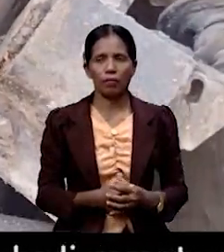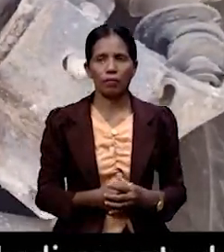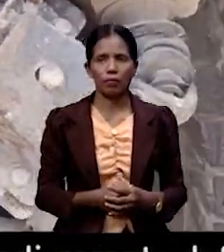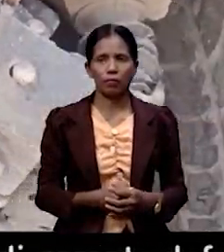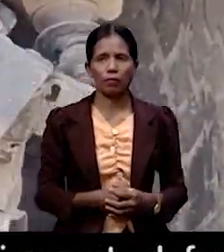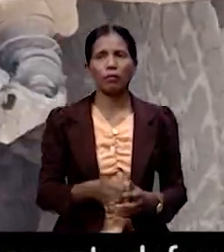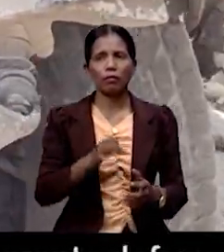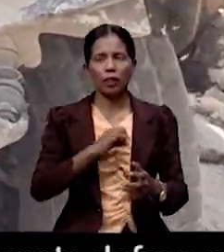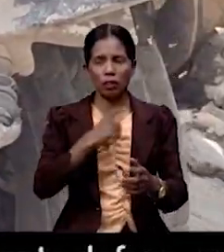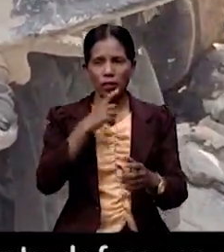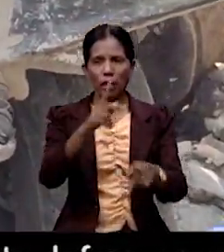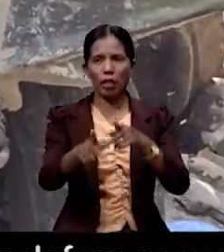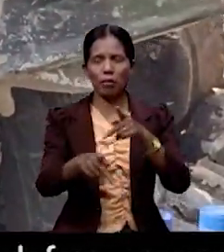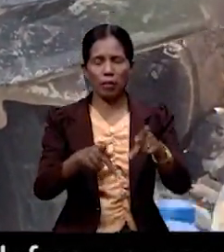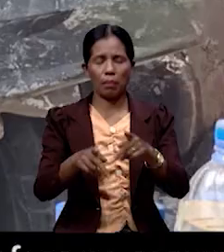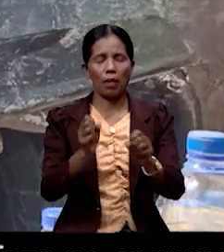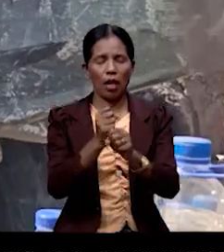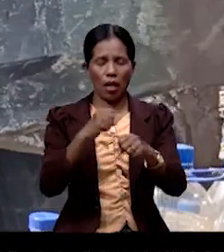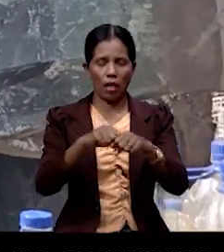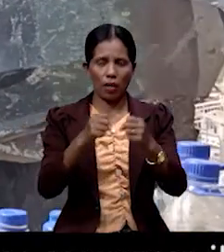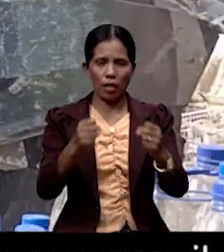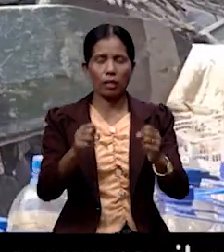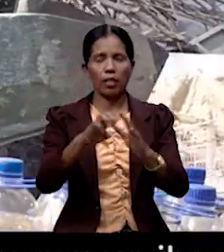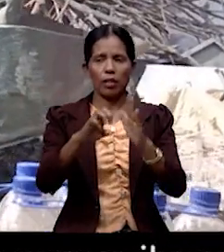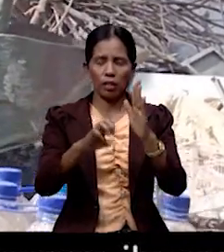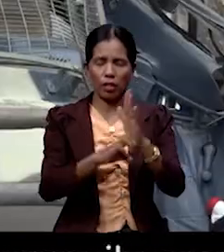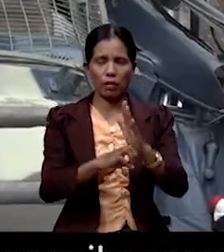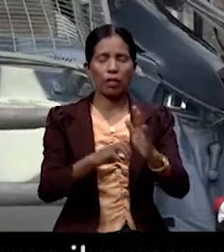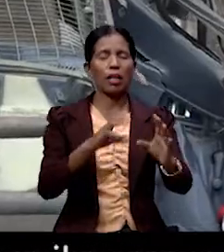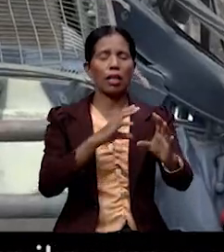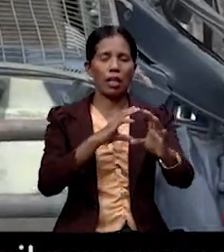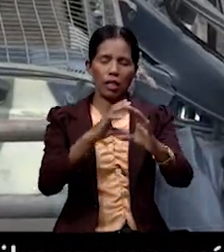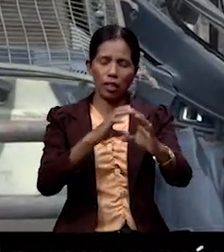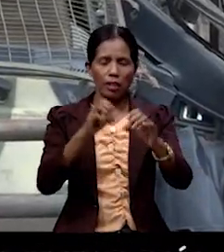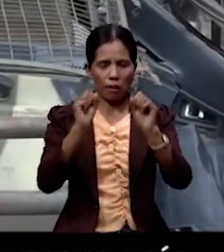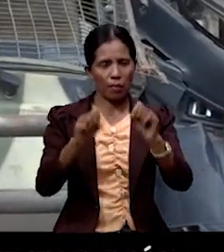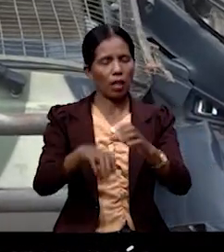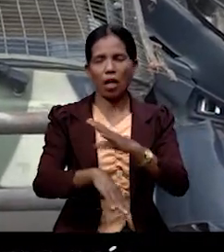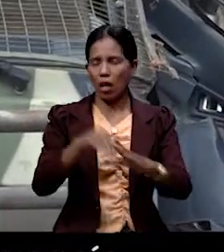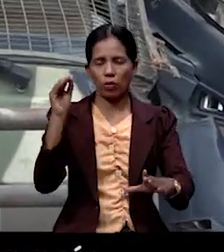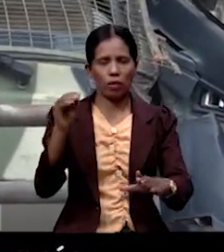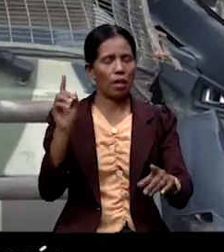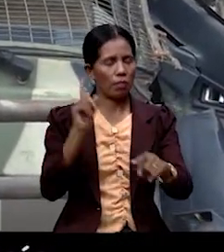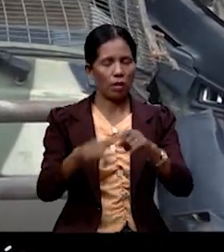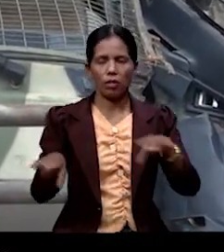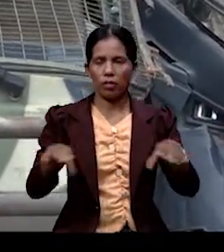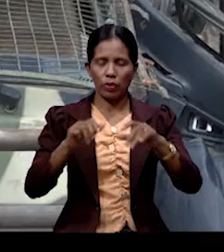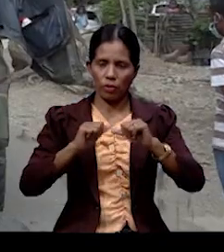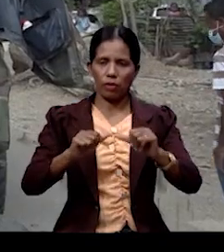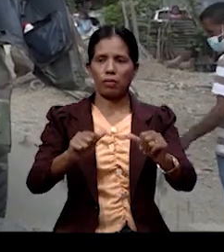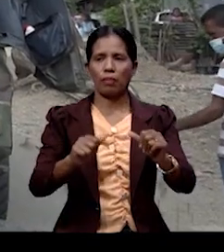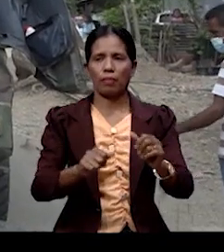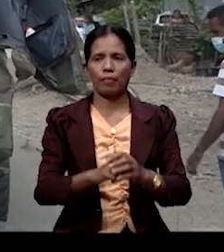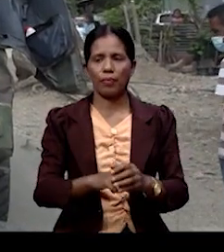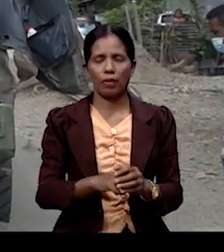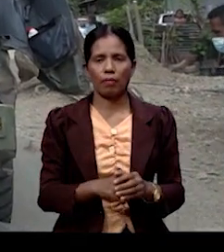ao dia ema nebe estraga estado nia san, belsai. Belsai. Porque Estado não é assassino. E a nessa moça, o governo não é assassino, ela é a